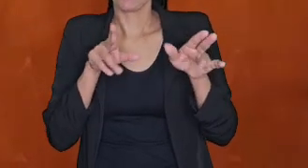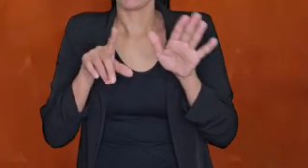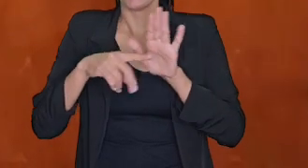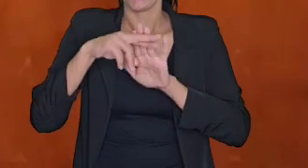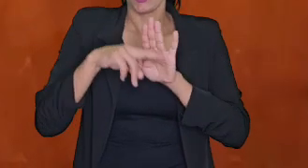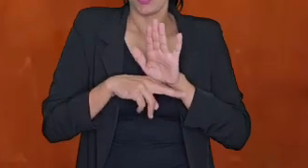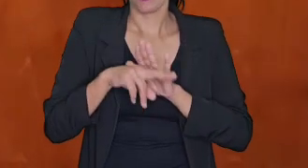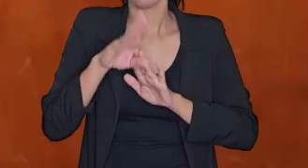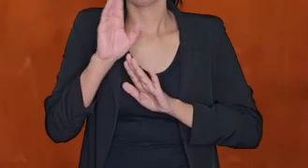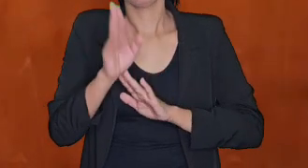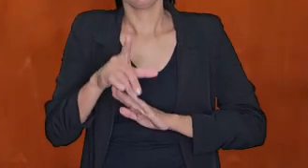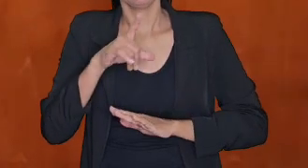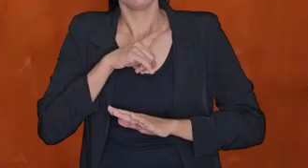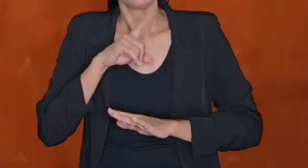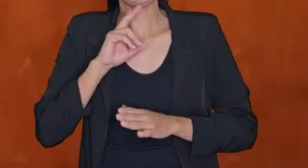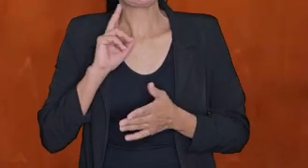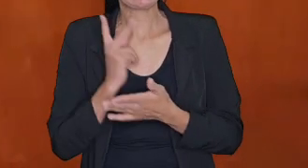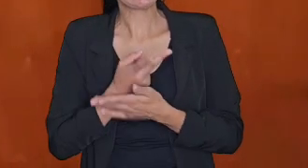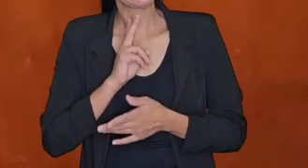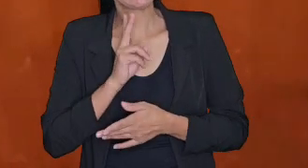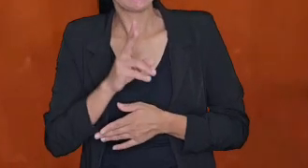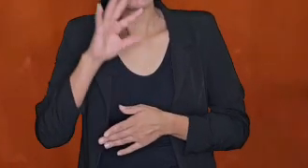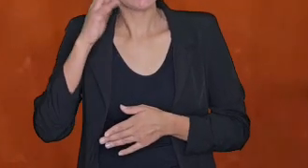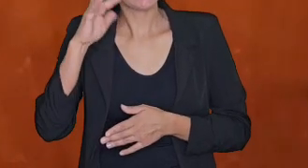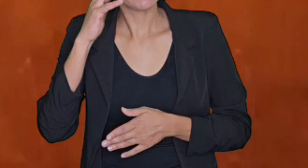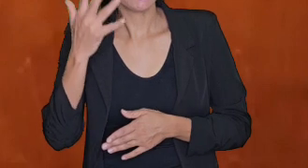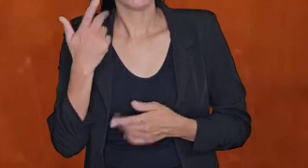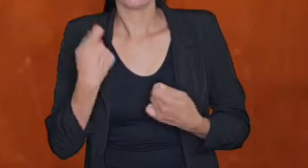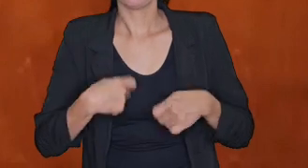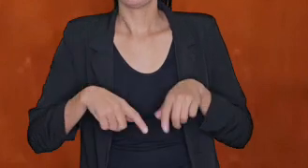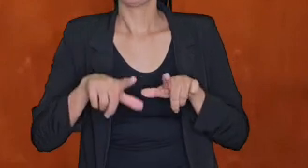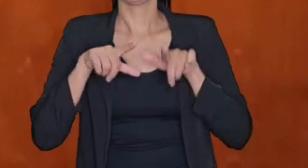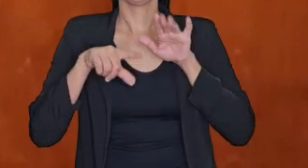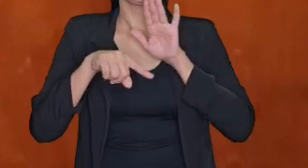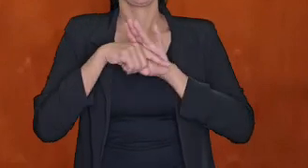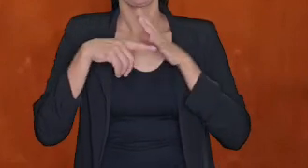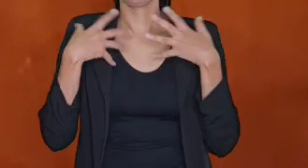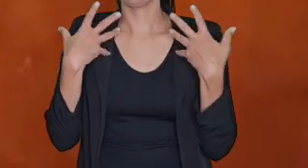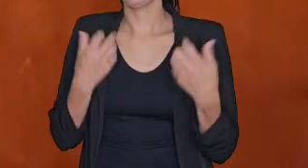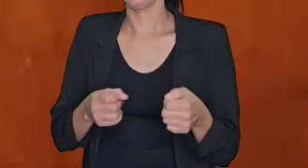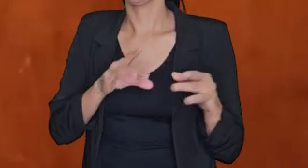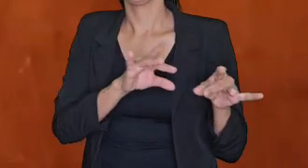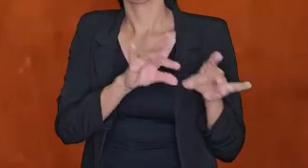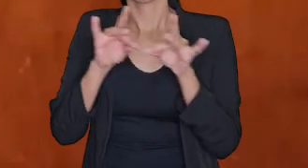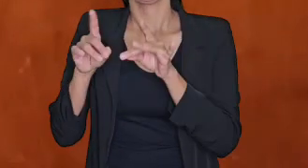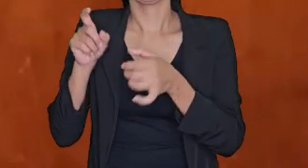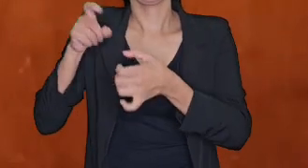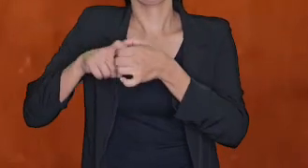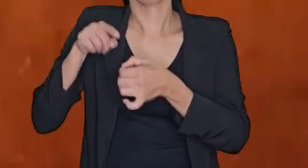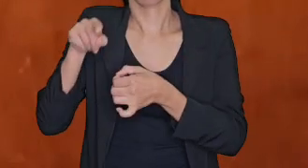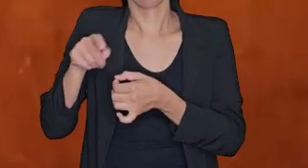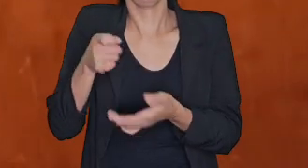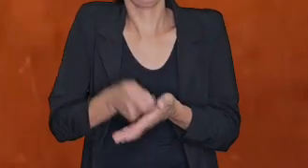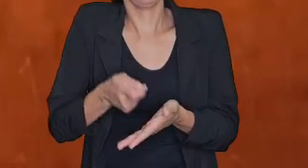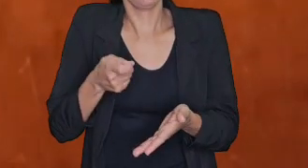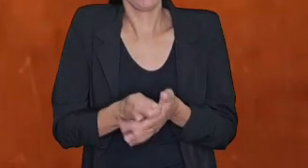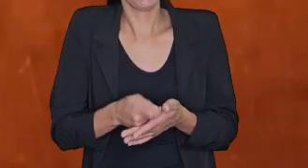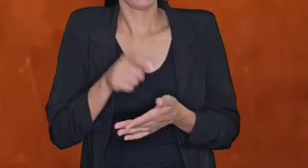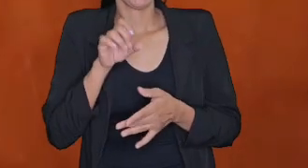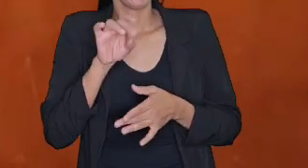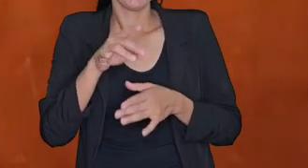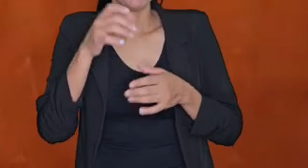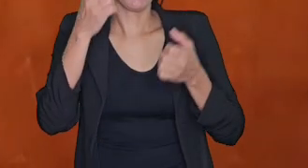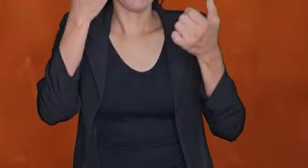outros realmente, mesmo com as normas, mesmo com a atividade recorrente de decisões dispensando a certidão, eles não aceitam, eles